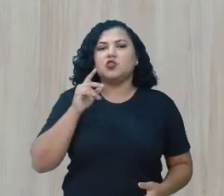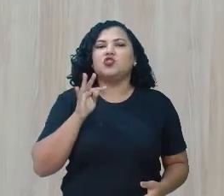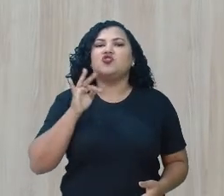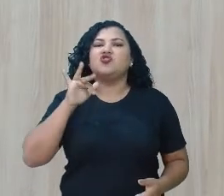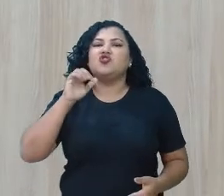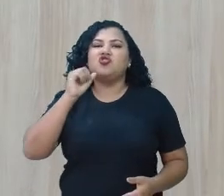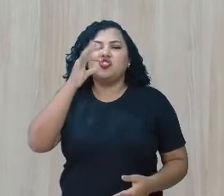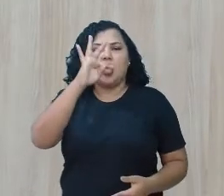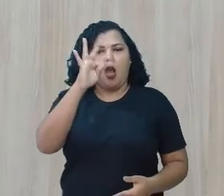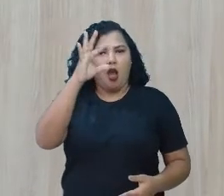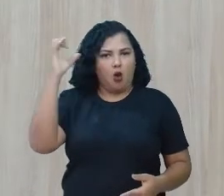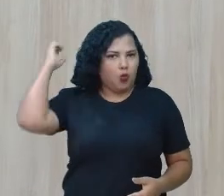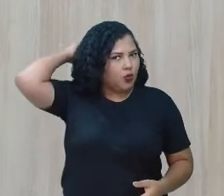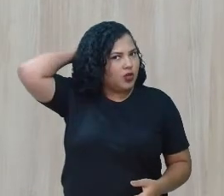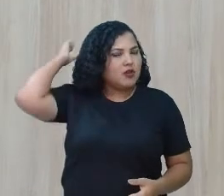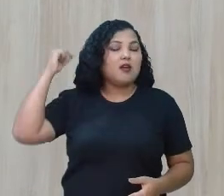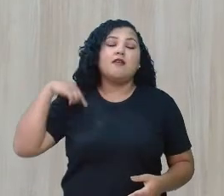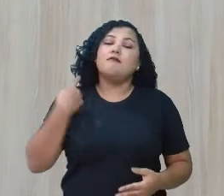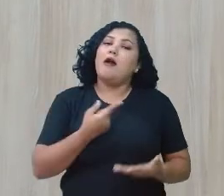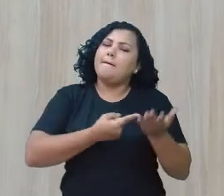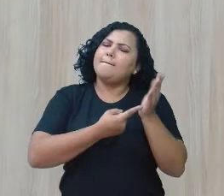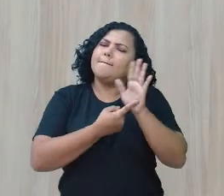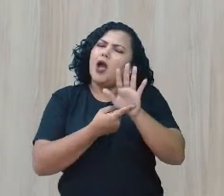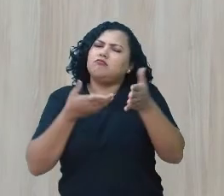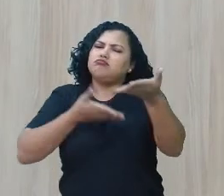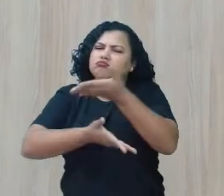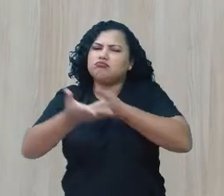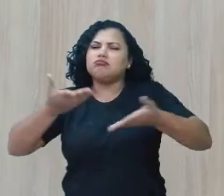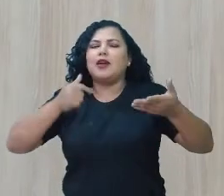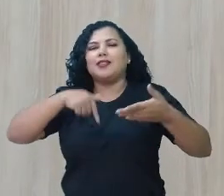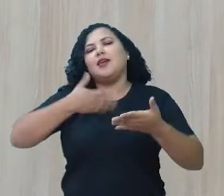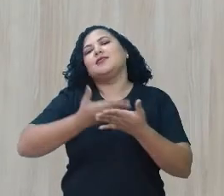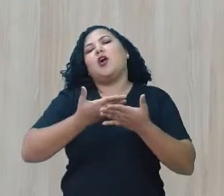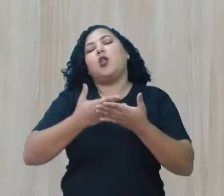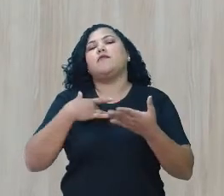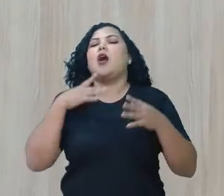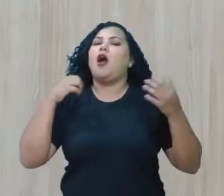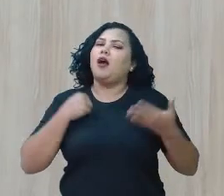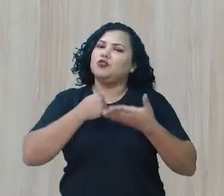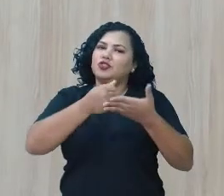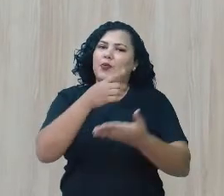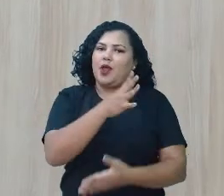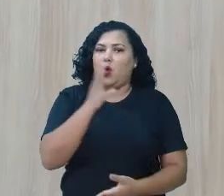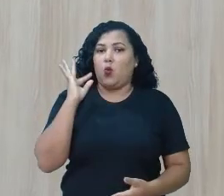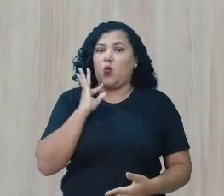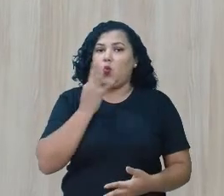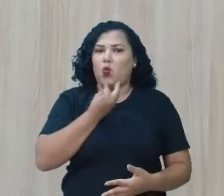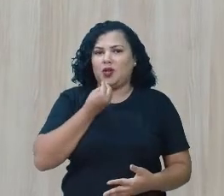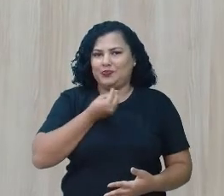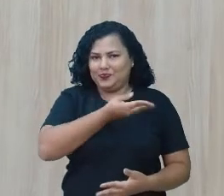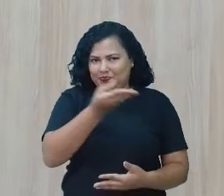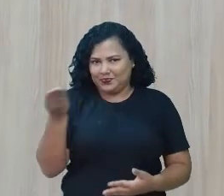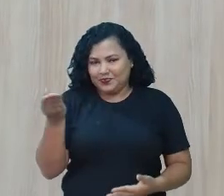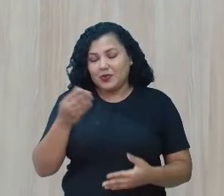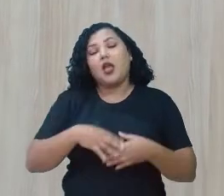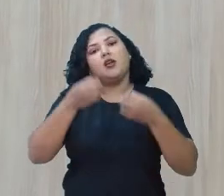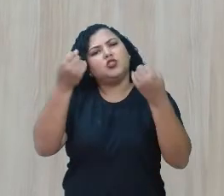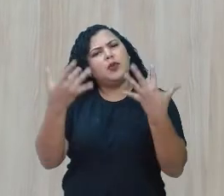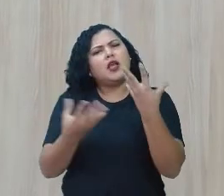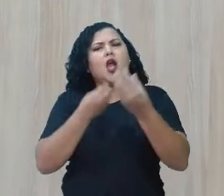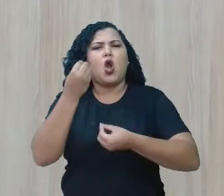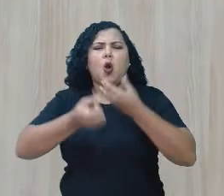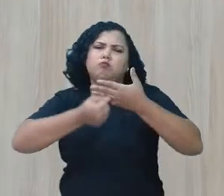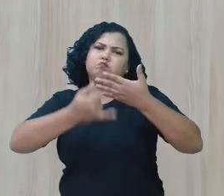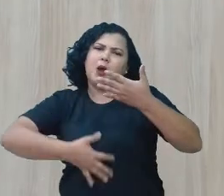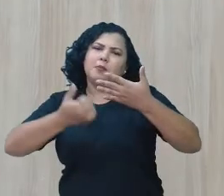fazer a mediação dessa aula de hoje, contribuir bastante para o conhecimento de vocês e falar também como é que está a questão aí